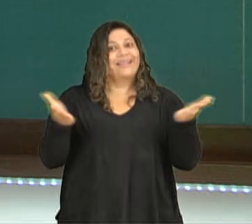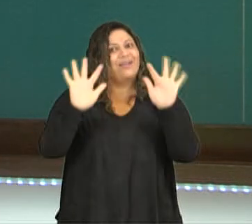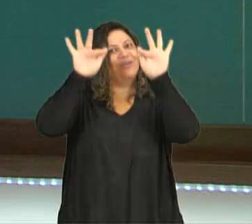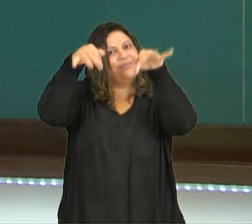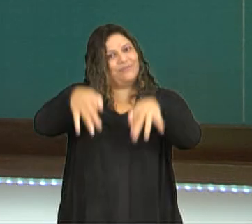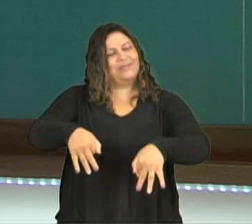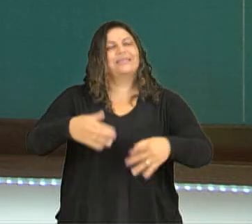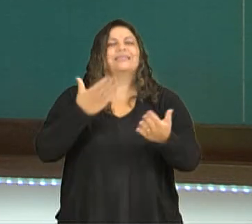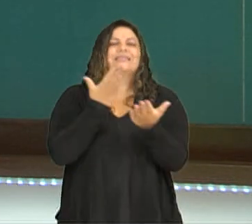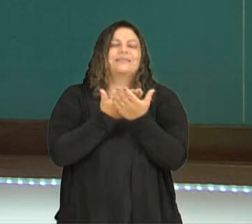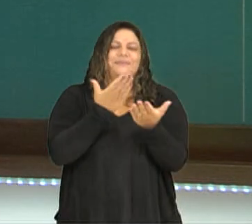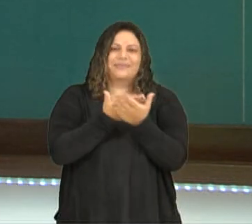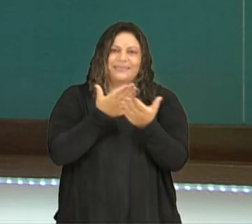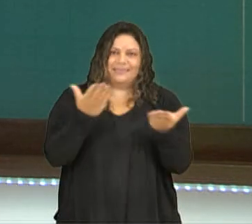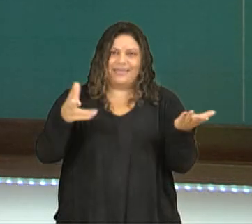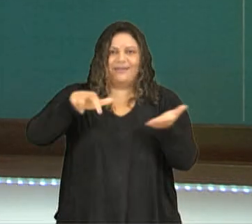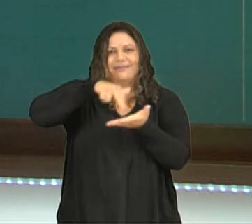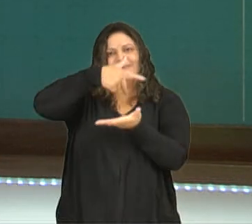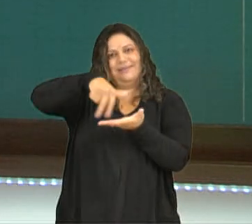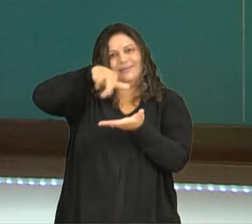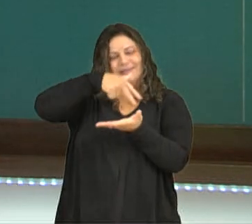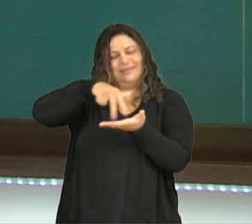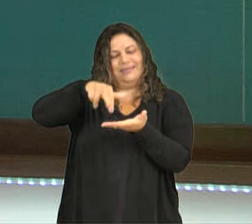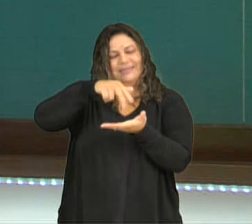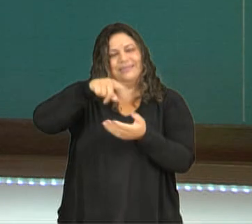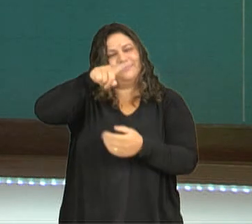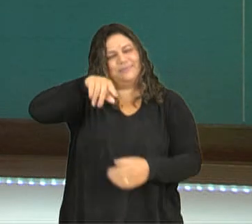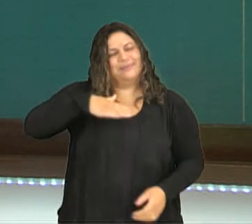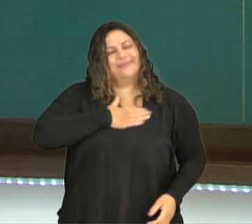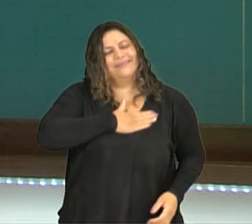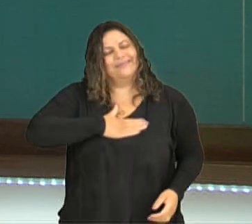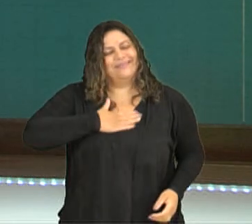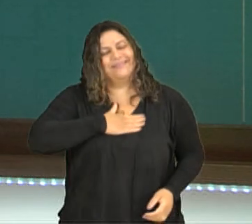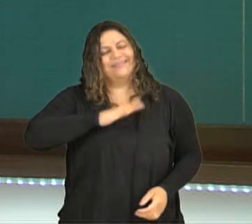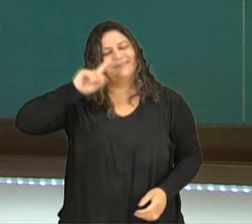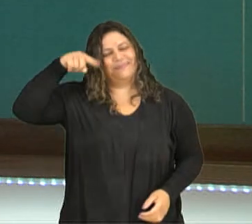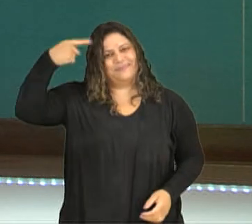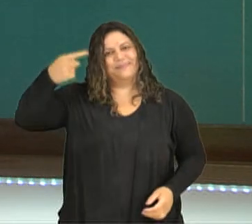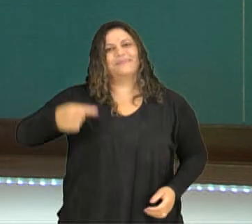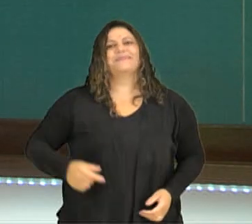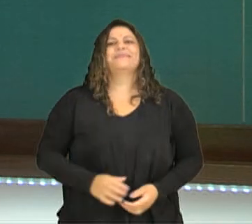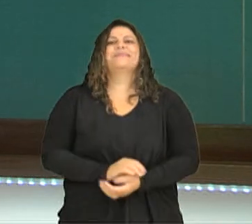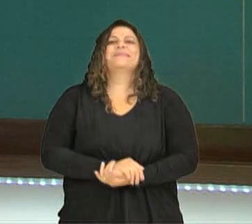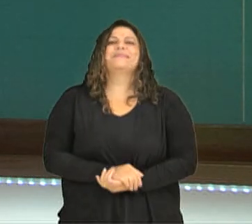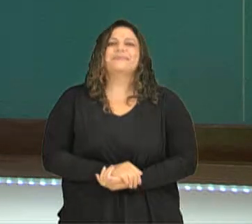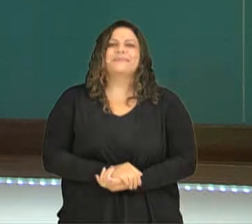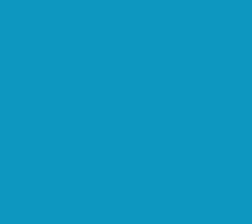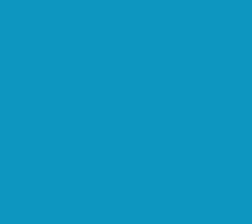Finalizamos mais esta aula de dança. Espero que vocês tenham gostado. Até a próxima!